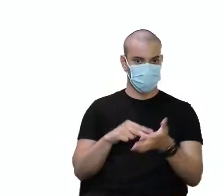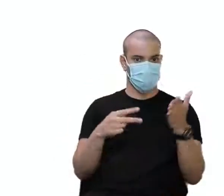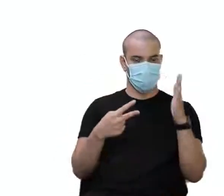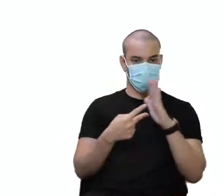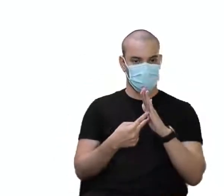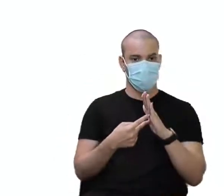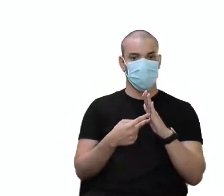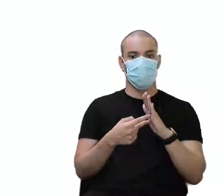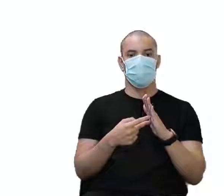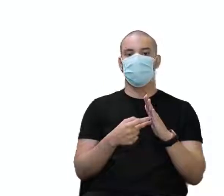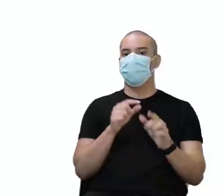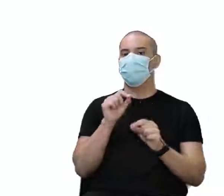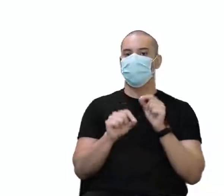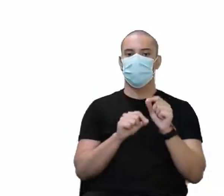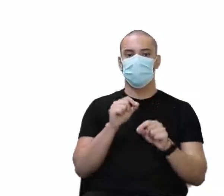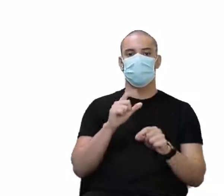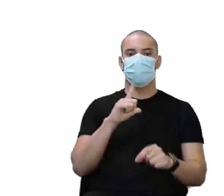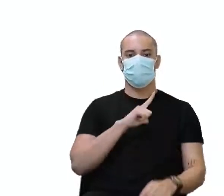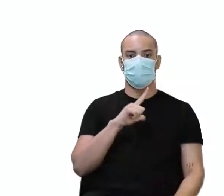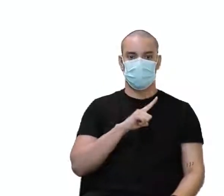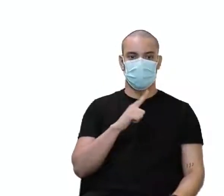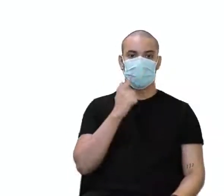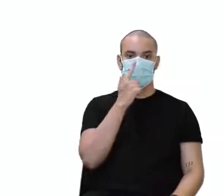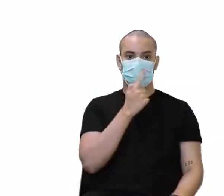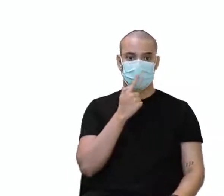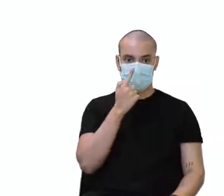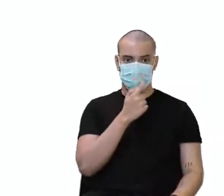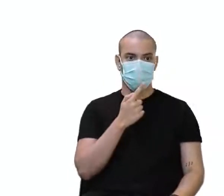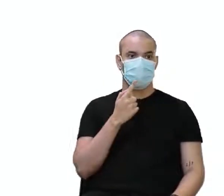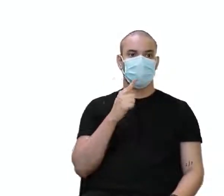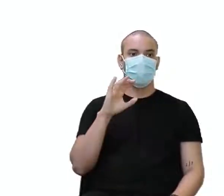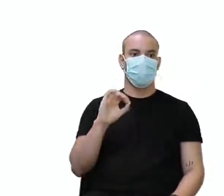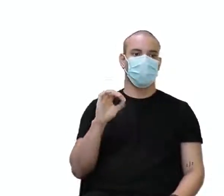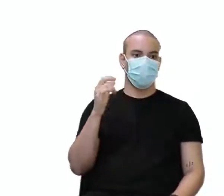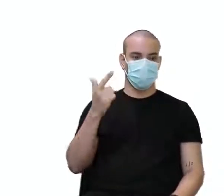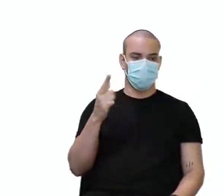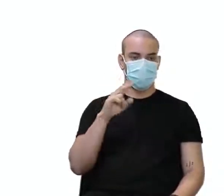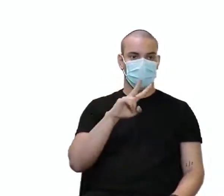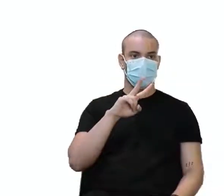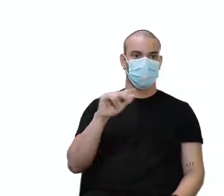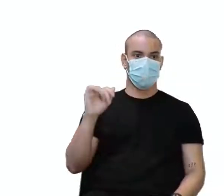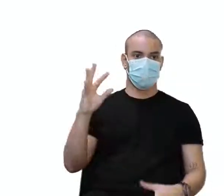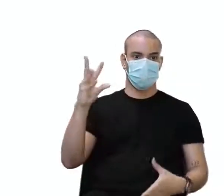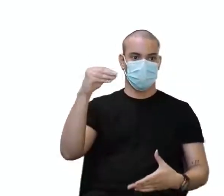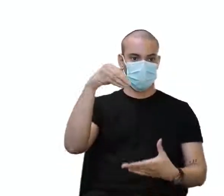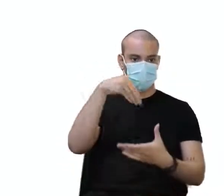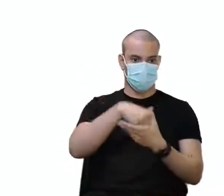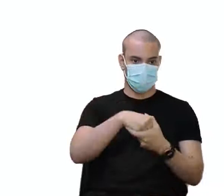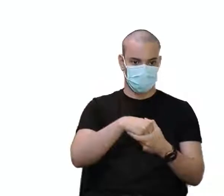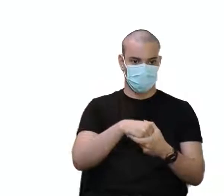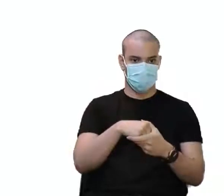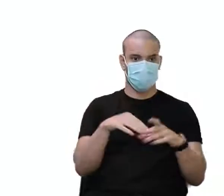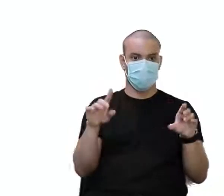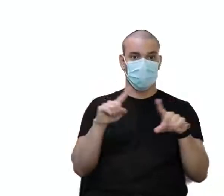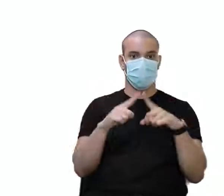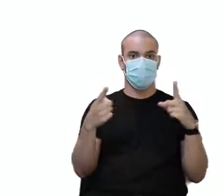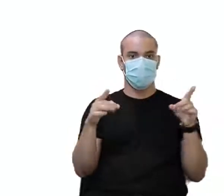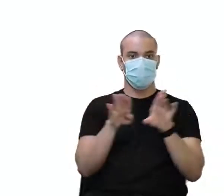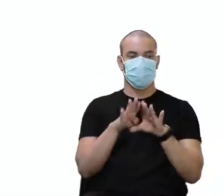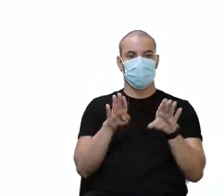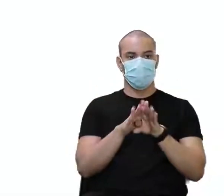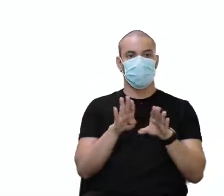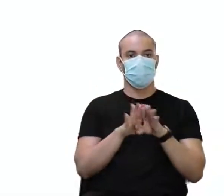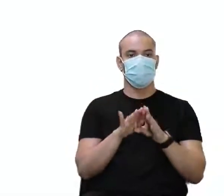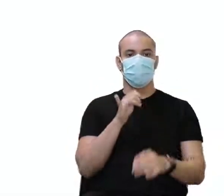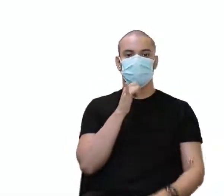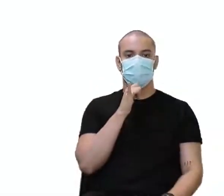como as plantas, vão produzir glicose e oxigênio, que vão armazenar, mas também, vamos dizer